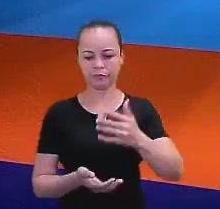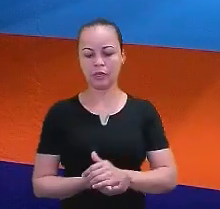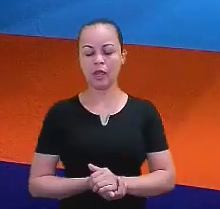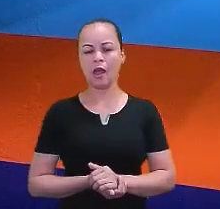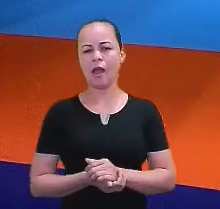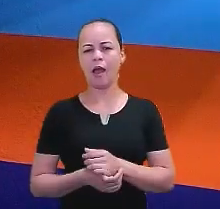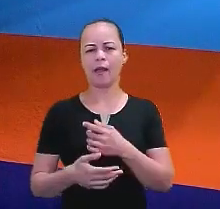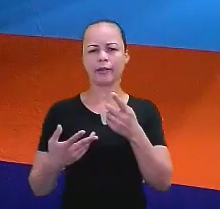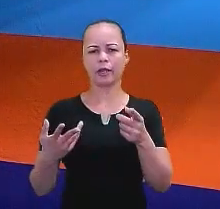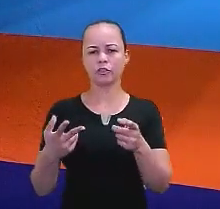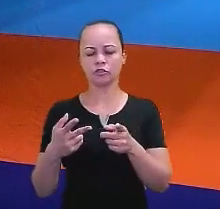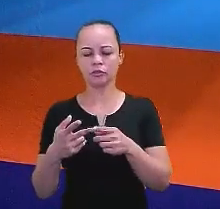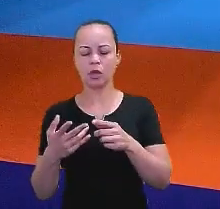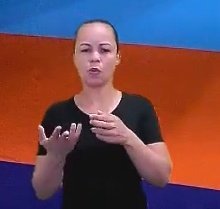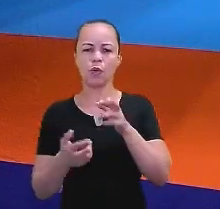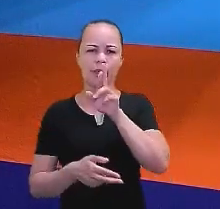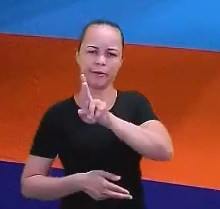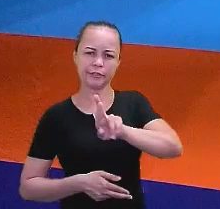igreja era